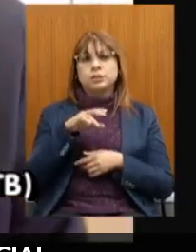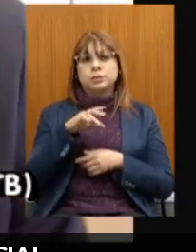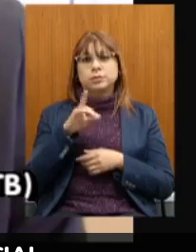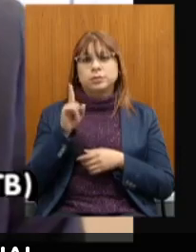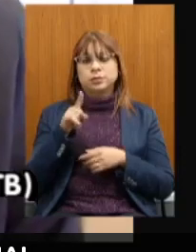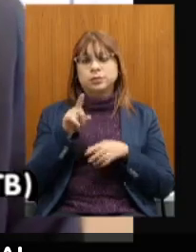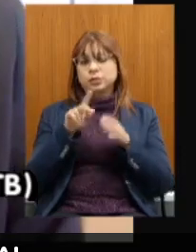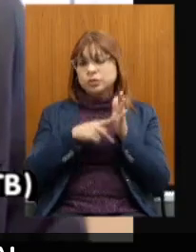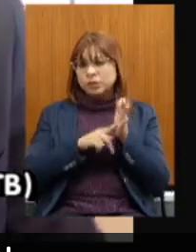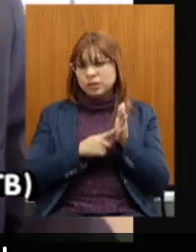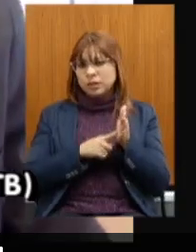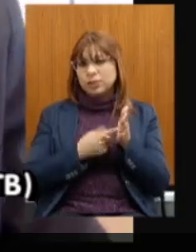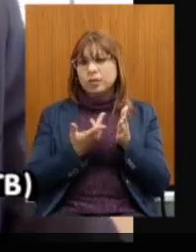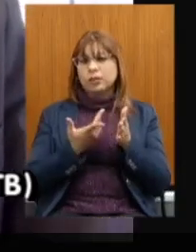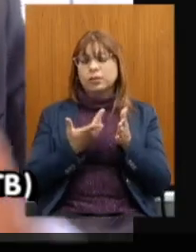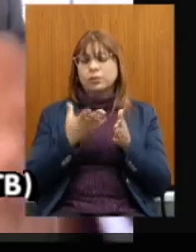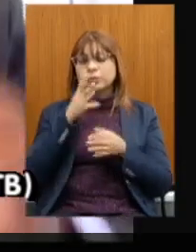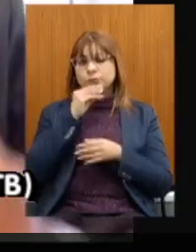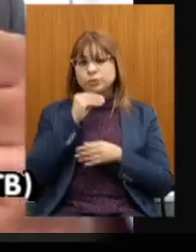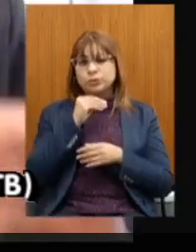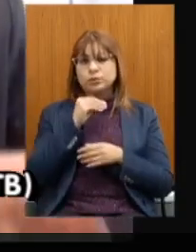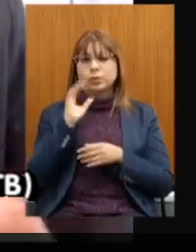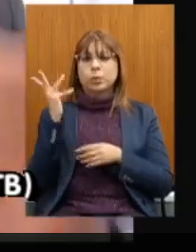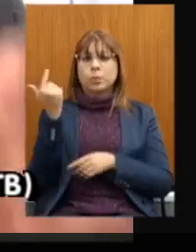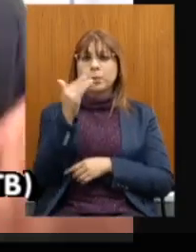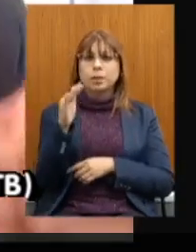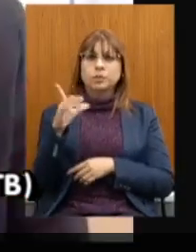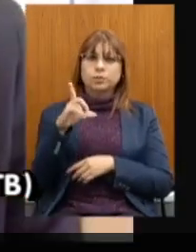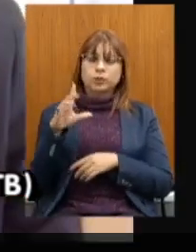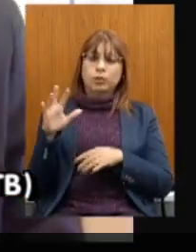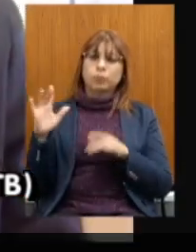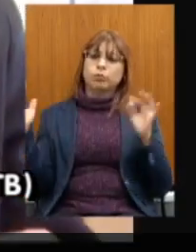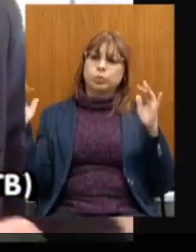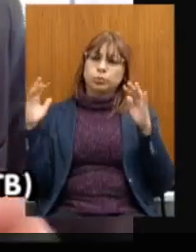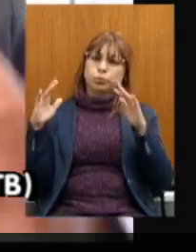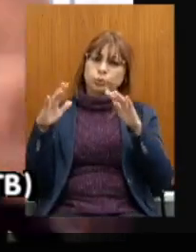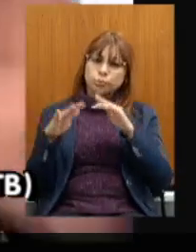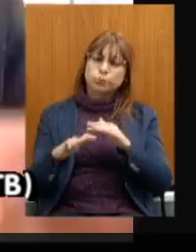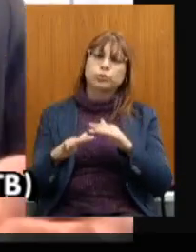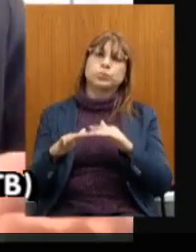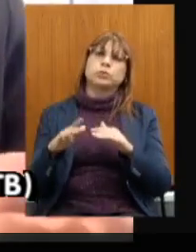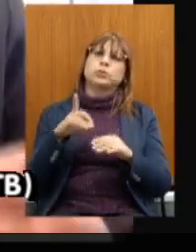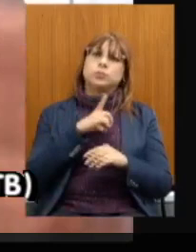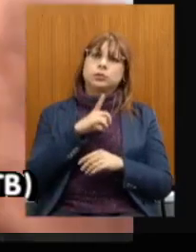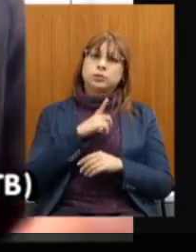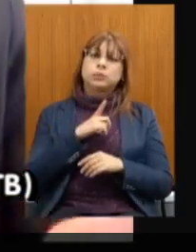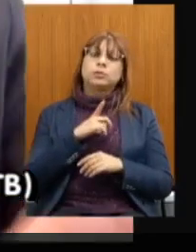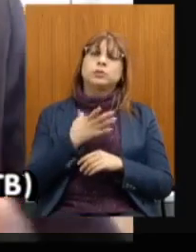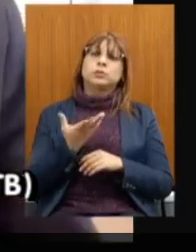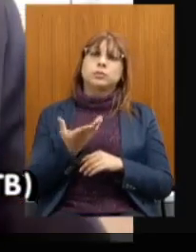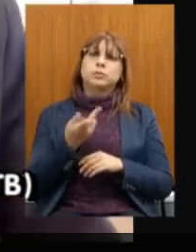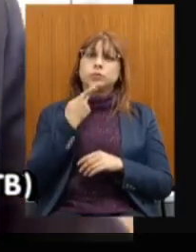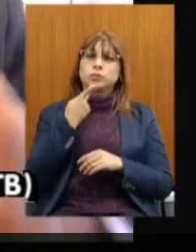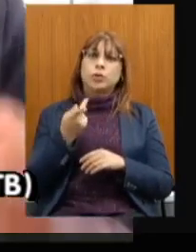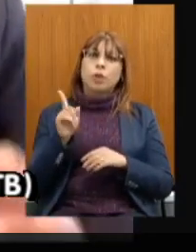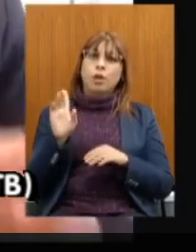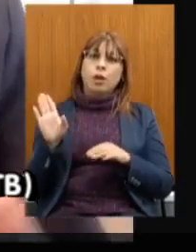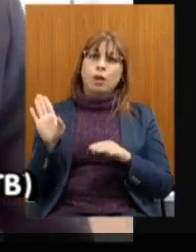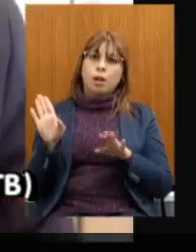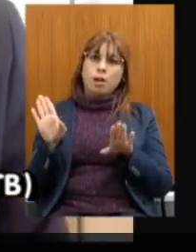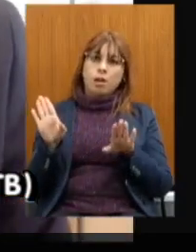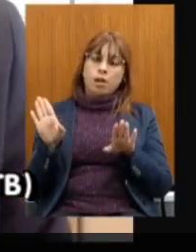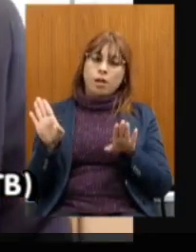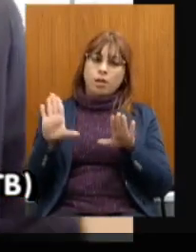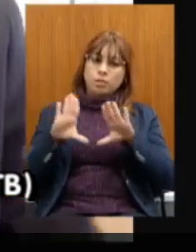Meio Ambiente, ou seja, vários servidores vieram dizer aqui, a Assembleia está de portas fechadas para o